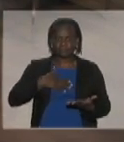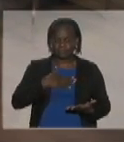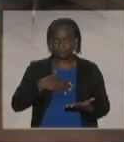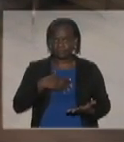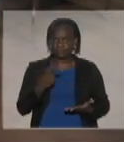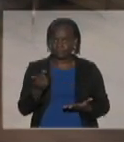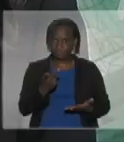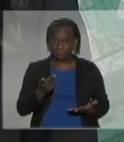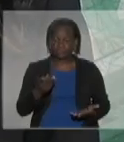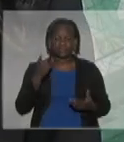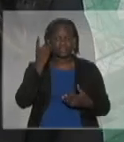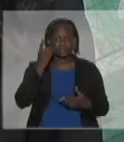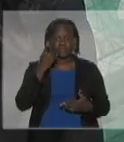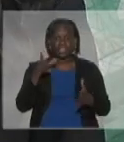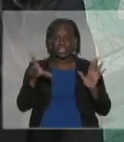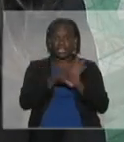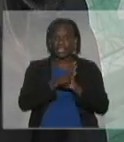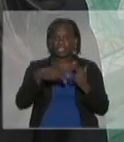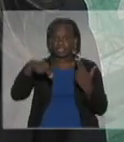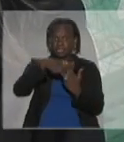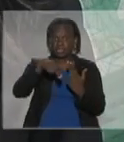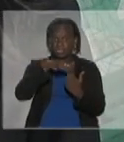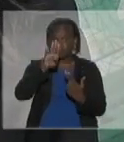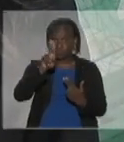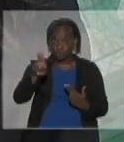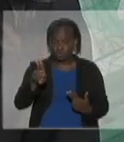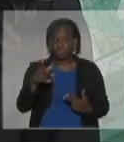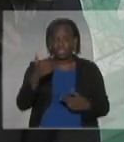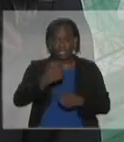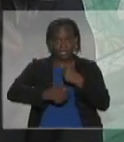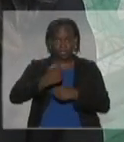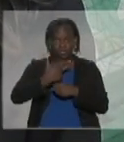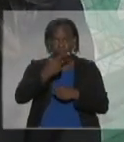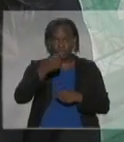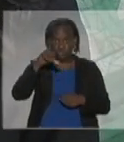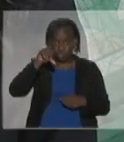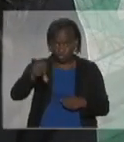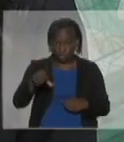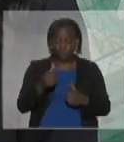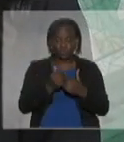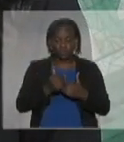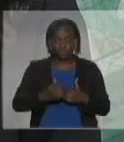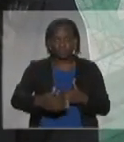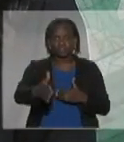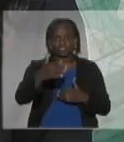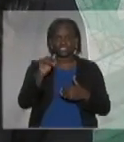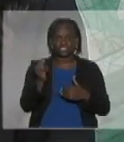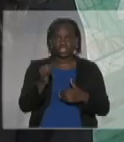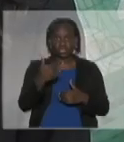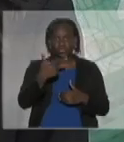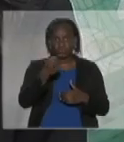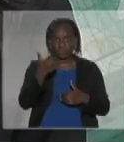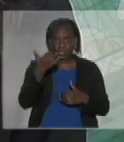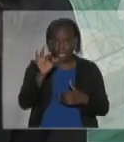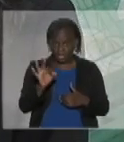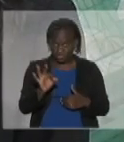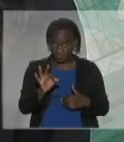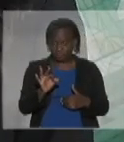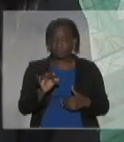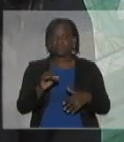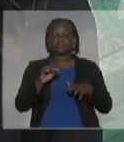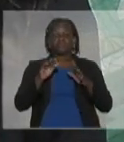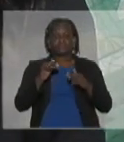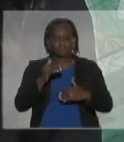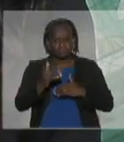pela presença. Deputados, a lei do bilhete único, ela é de 2009, começou a valer a partir de janeiro de